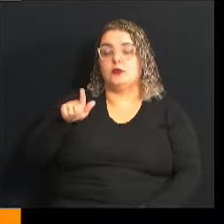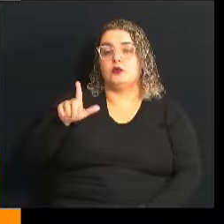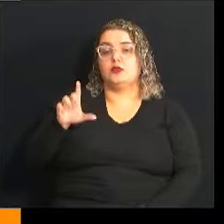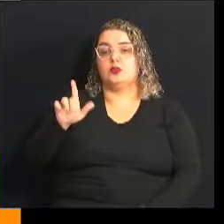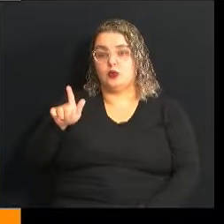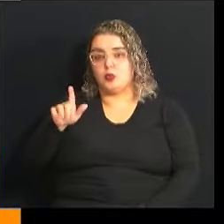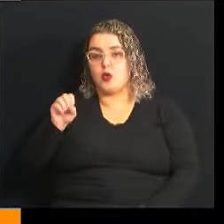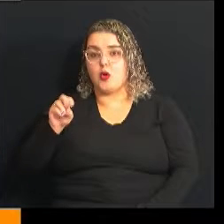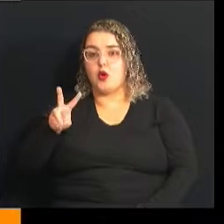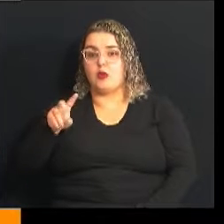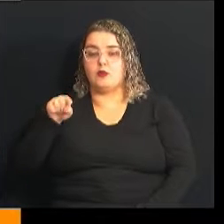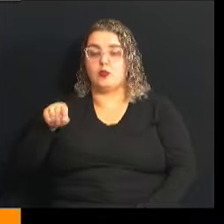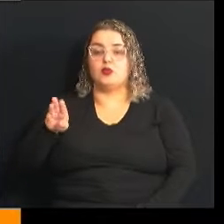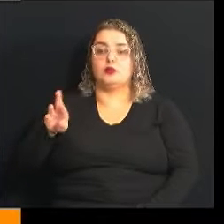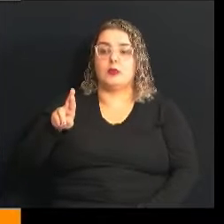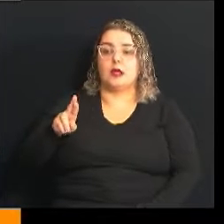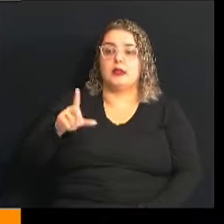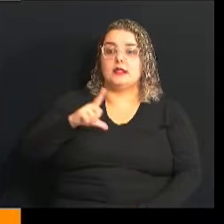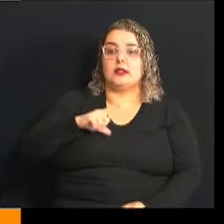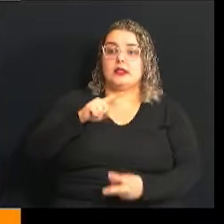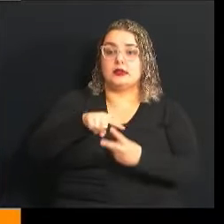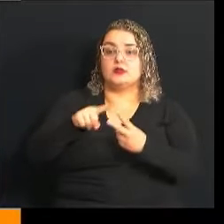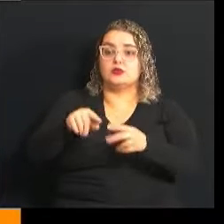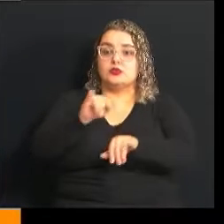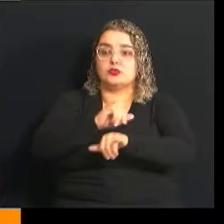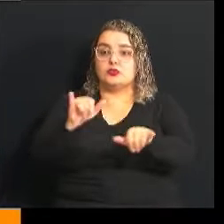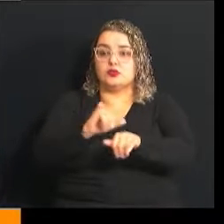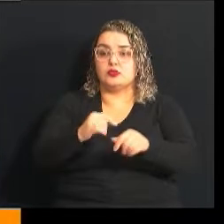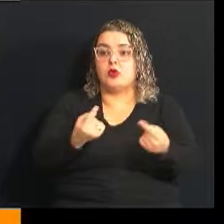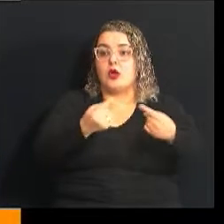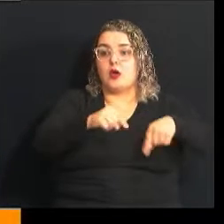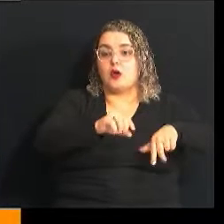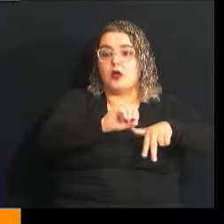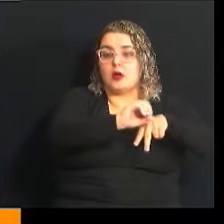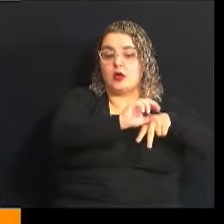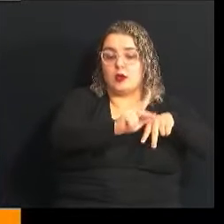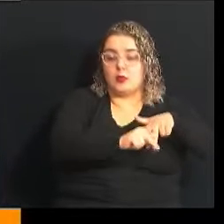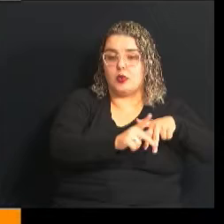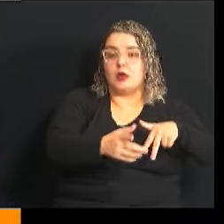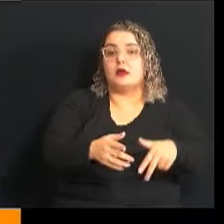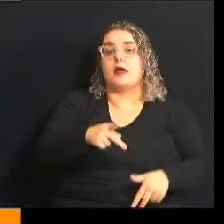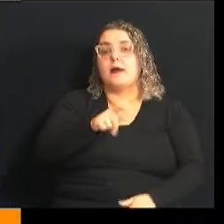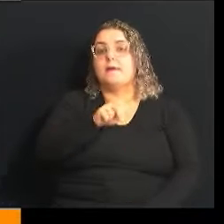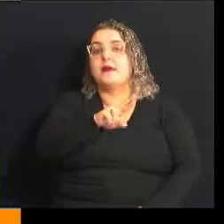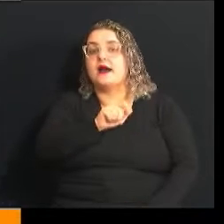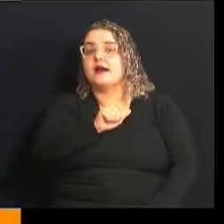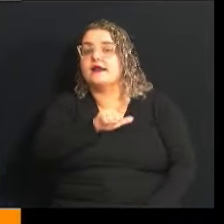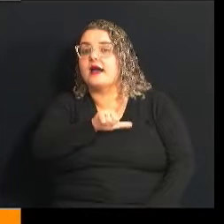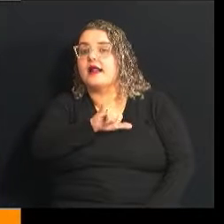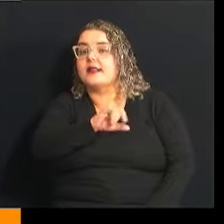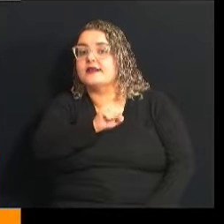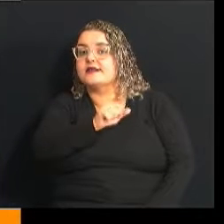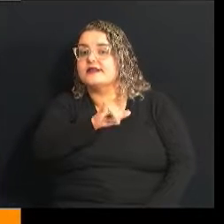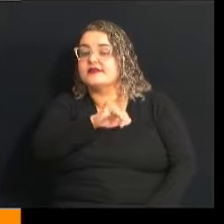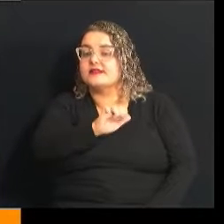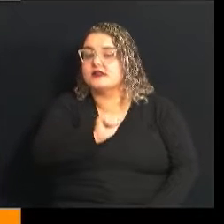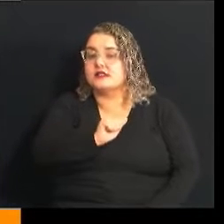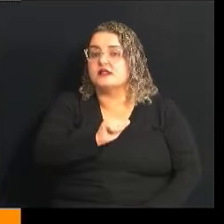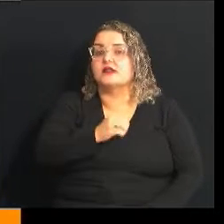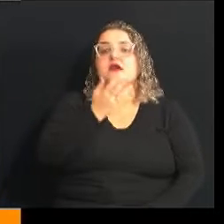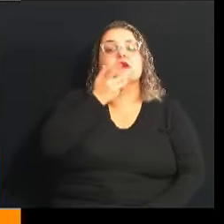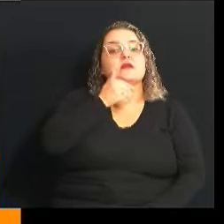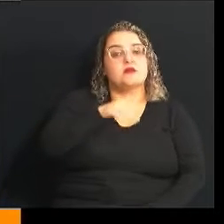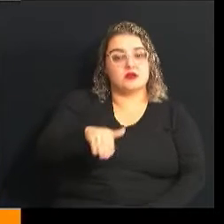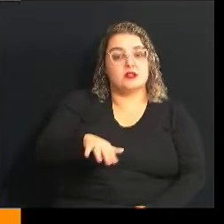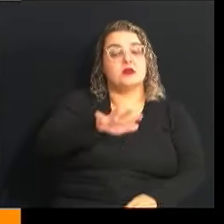vacina.campinas.sp.gov.br a gente tem as duas campanhas. A contra a pólio, que é a paralisia infantil, e a atualização da caderneta de vacinação para